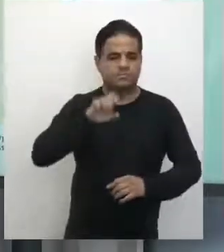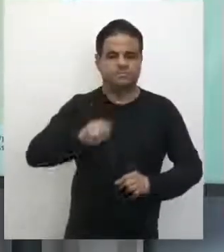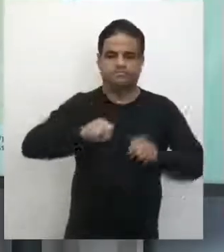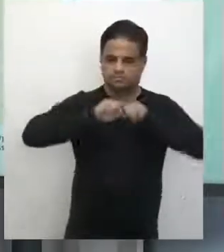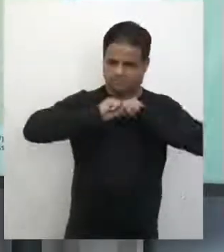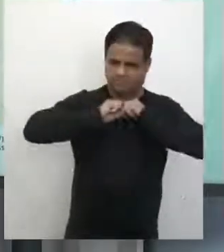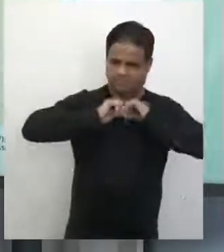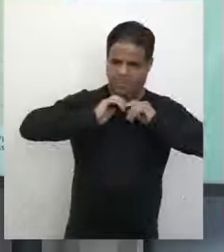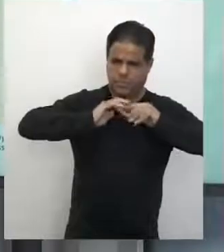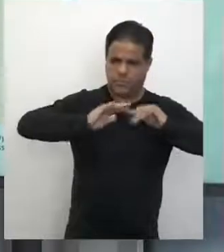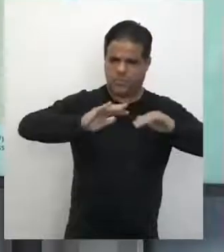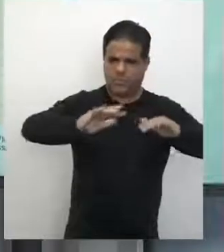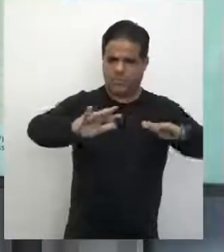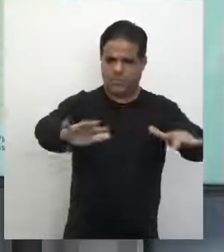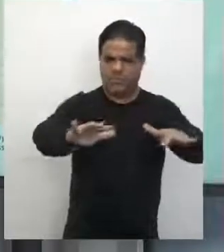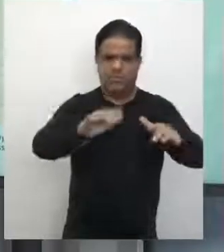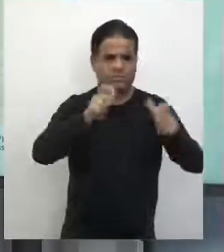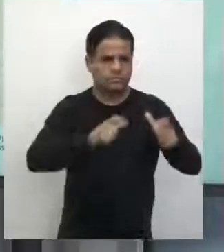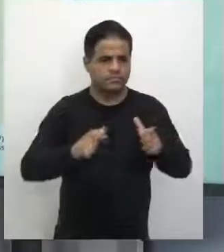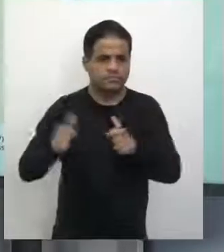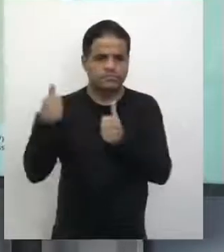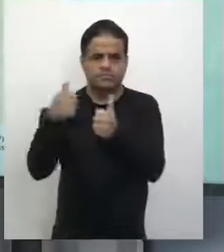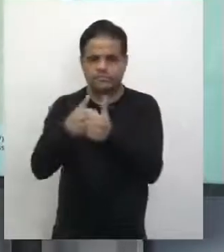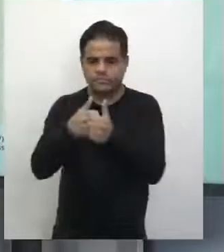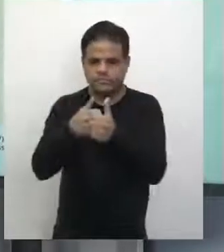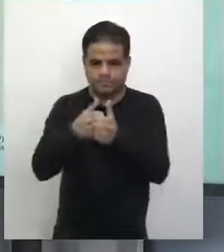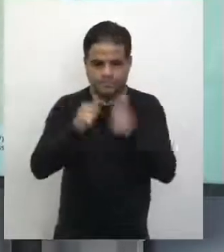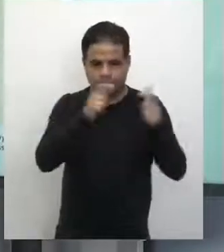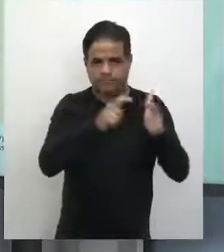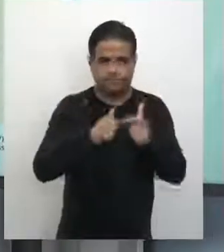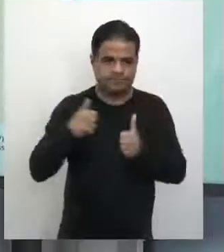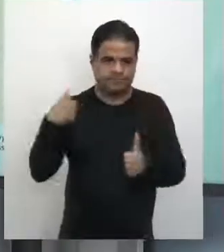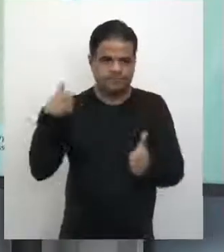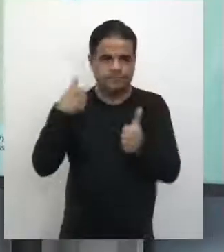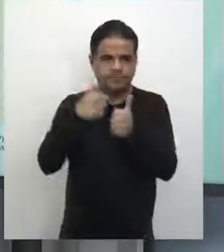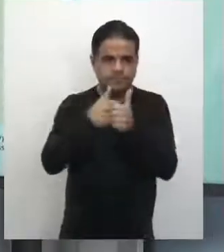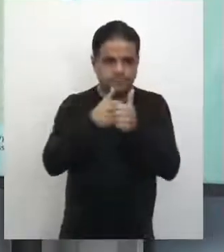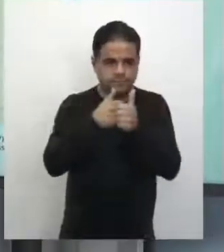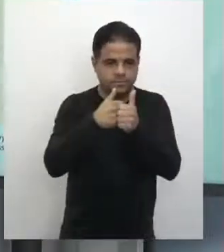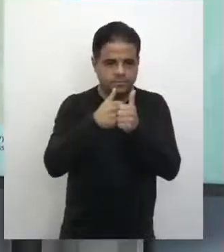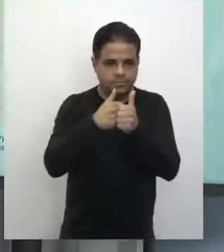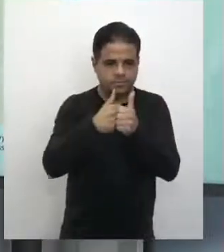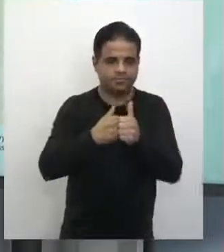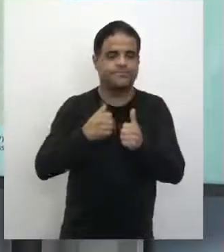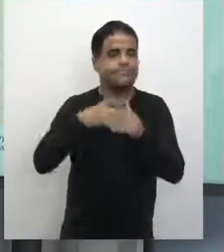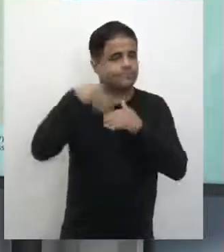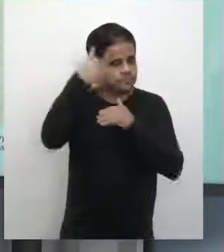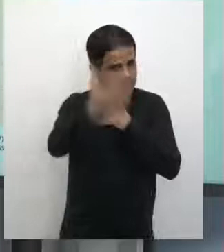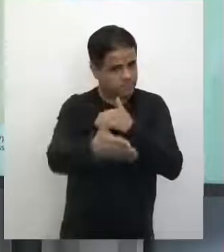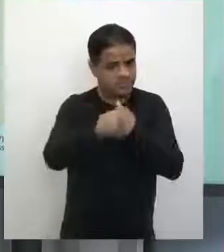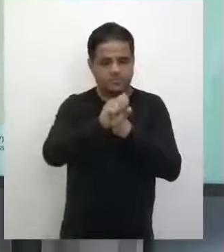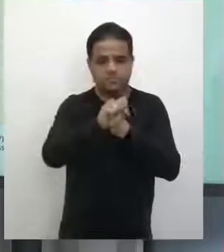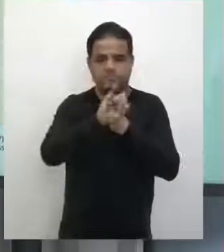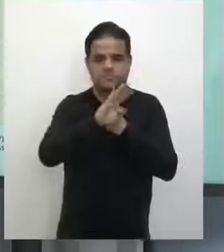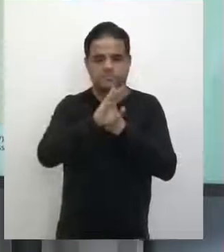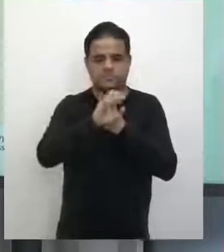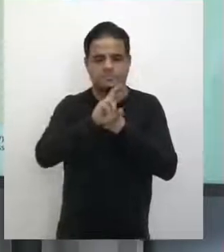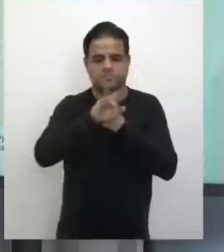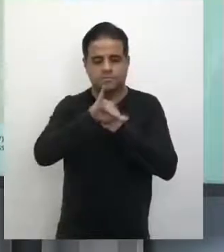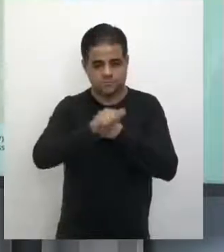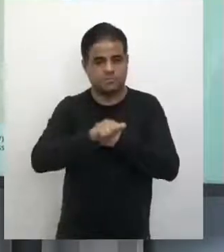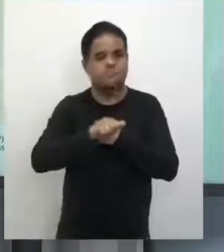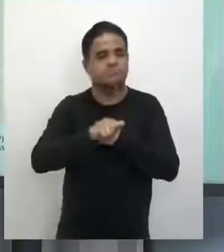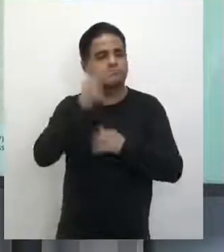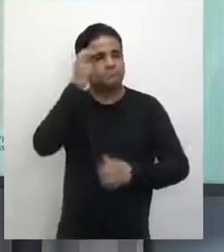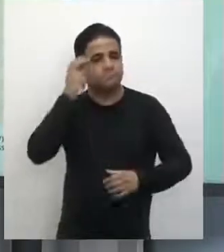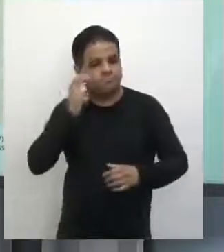espalhando por regiões próximas. Então tem regiões próximas aí também, né, fora da Sibéria, que vocês vão ver aí essa